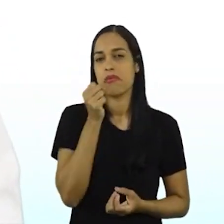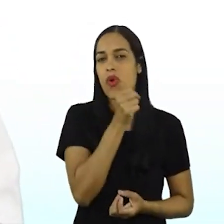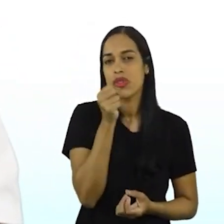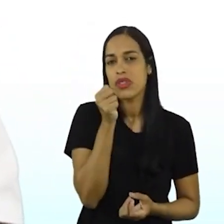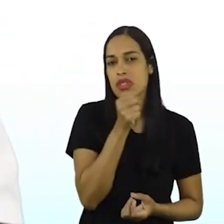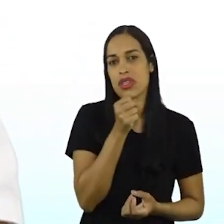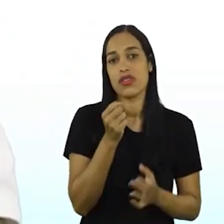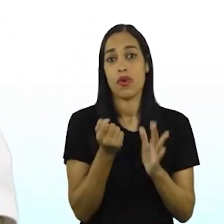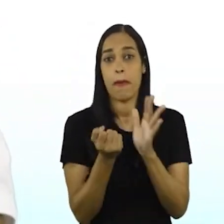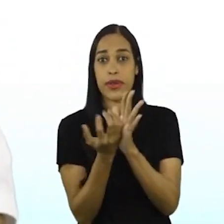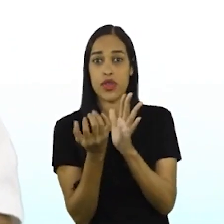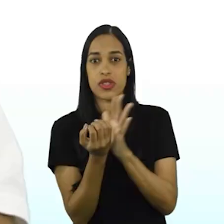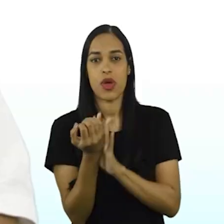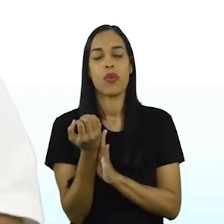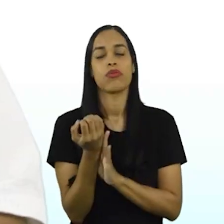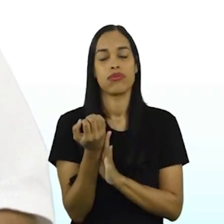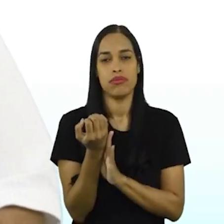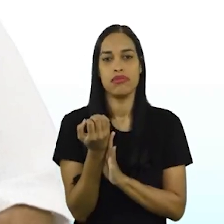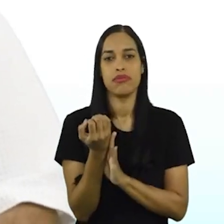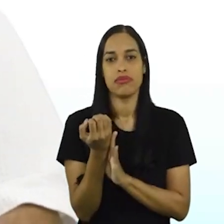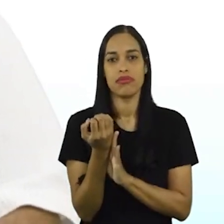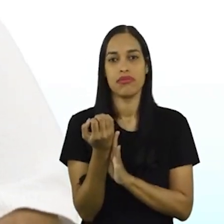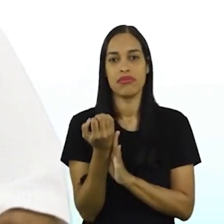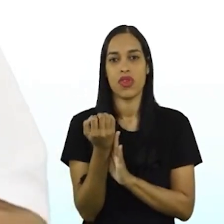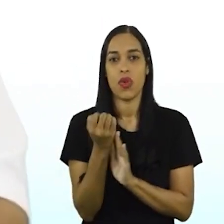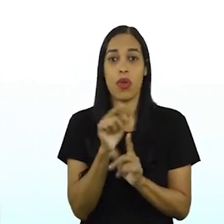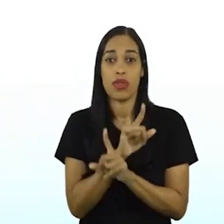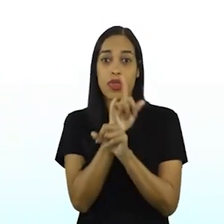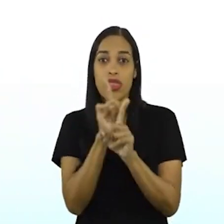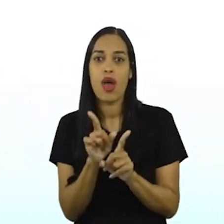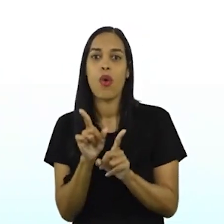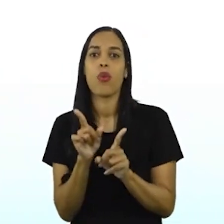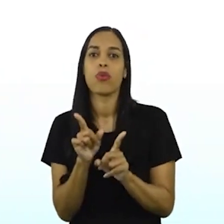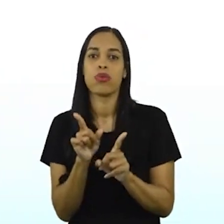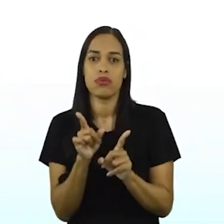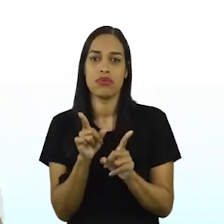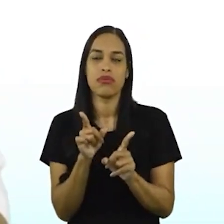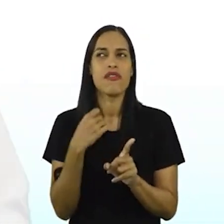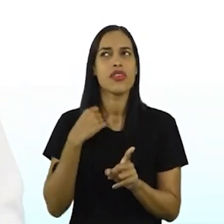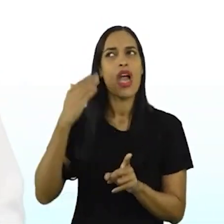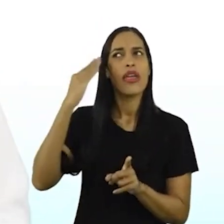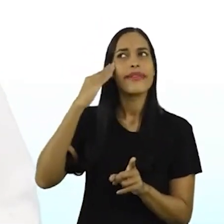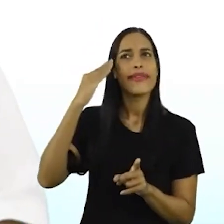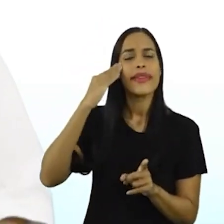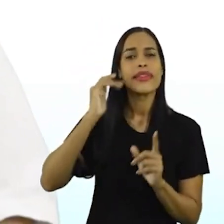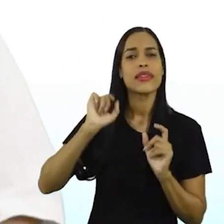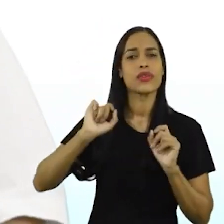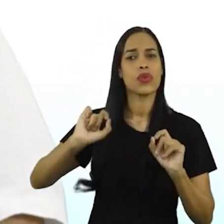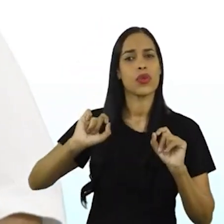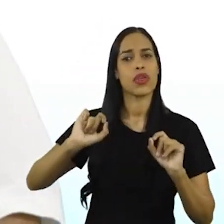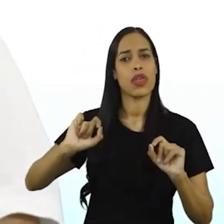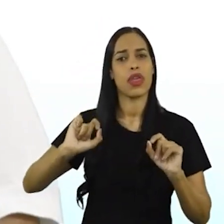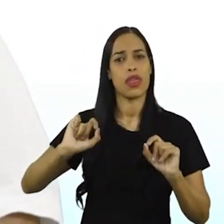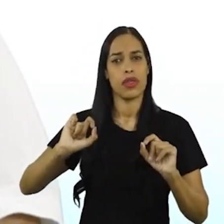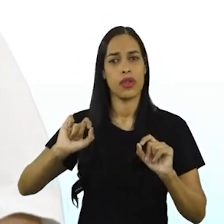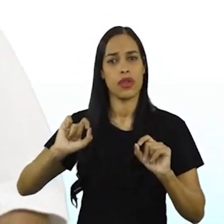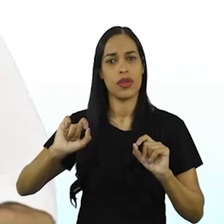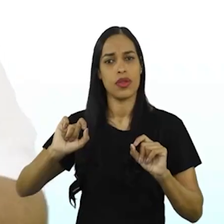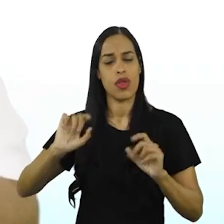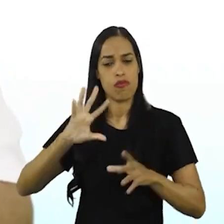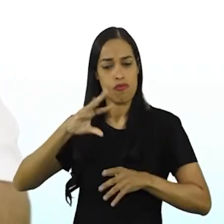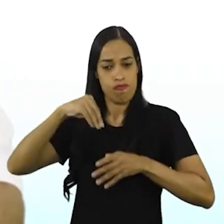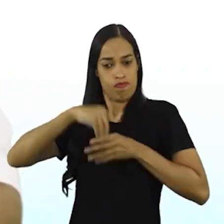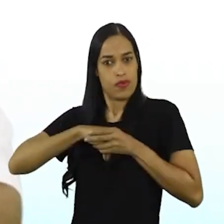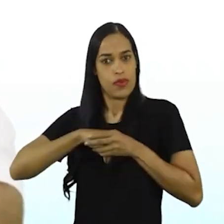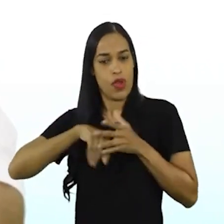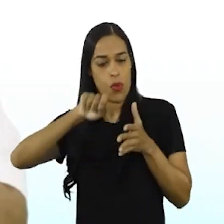musicais são produzidas em primeira pessoa. E quando não, fica subentendido o eu lírico. É por